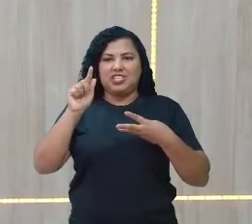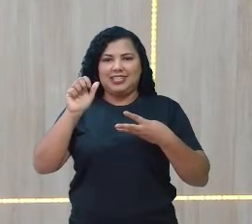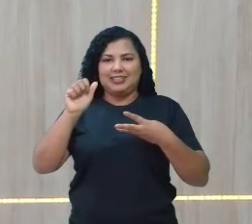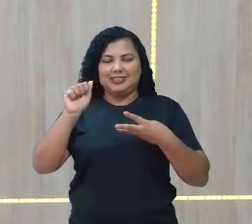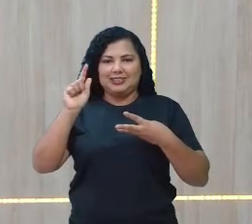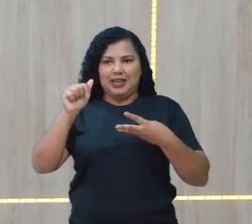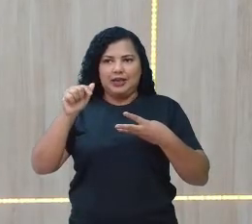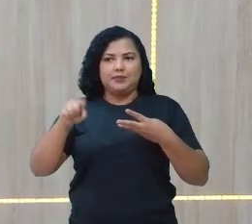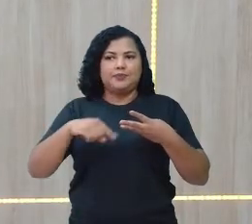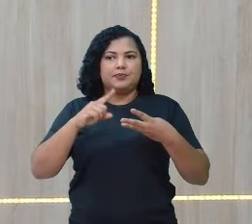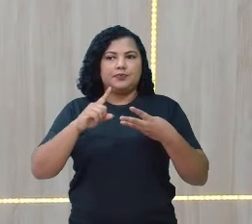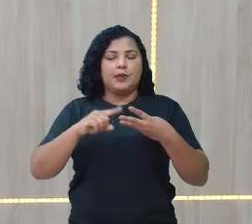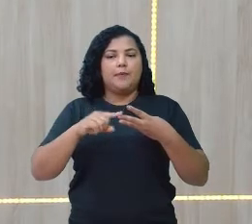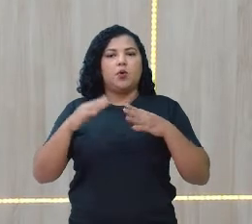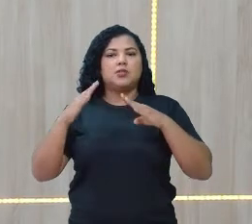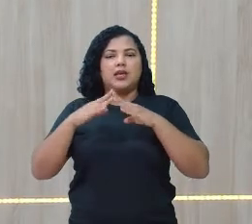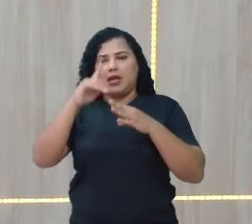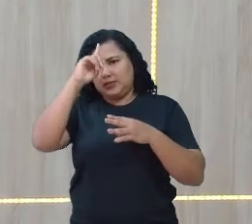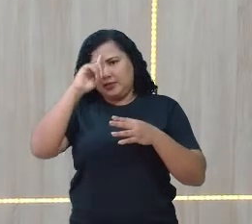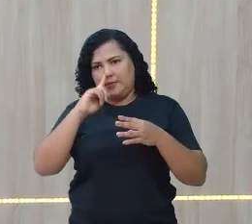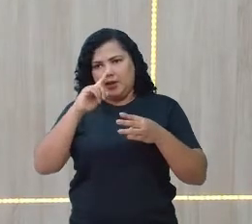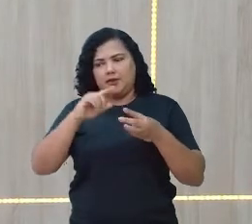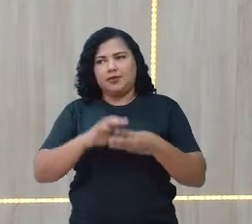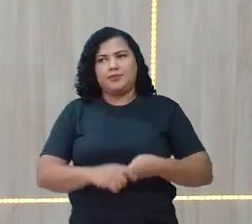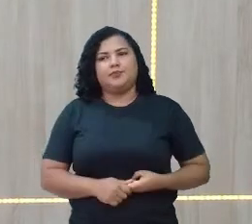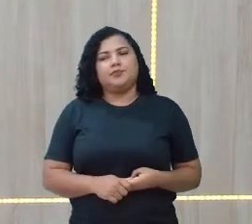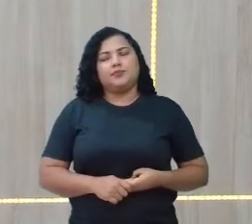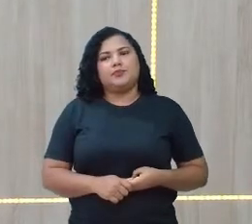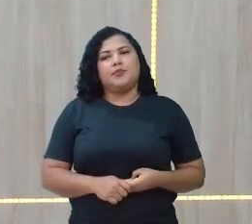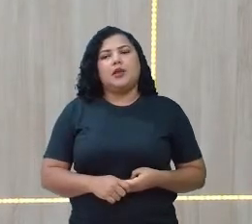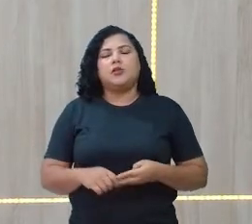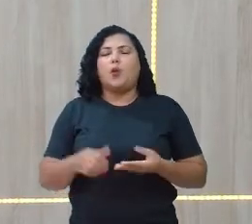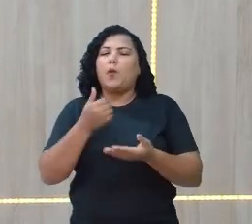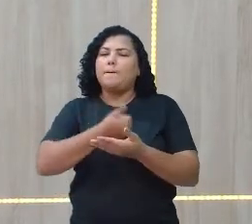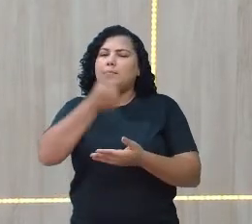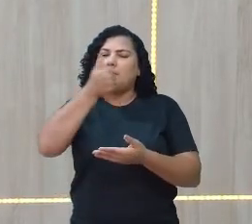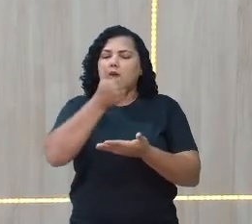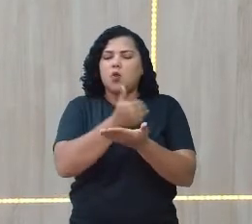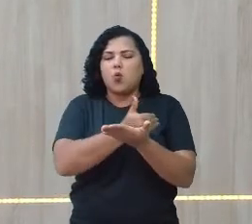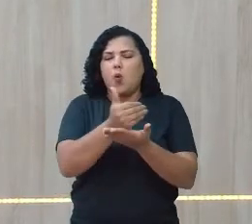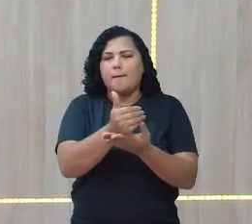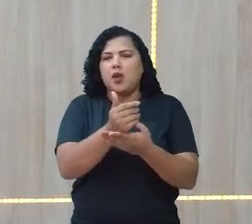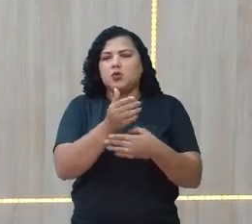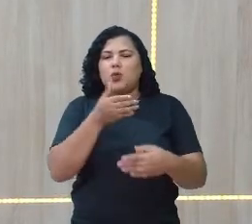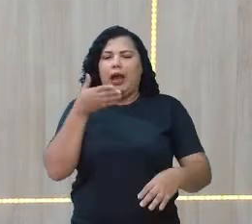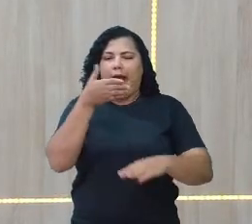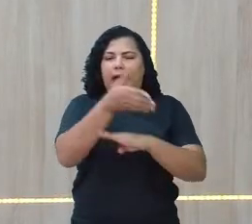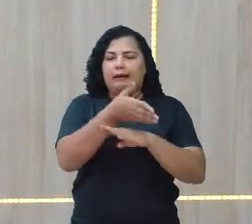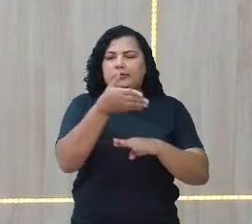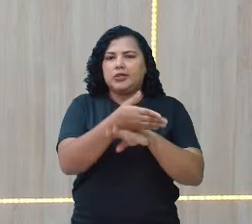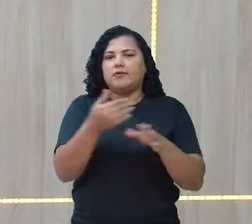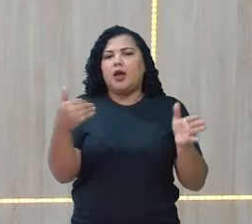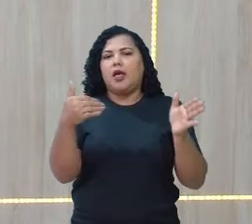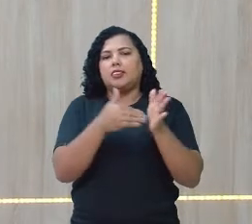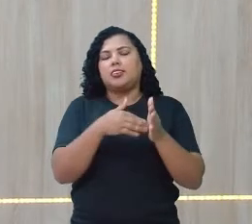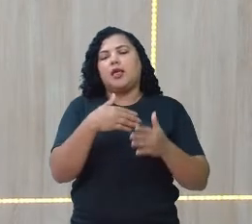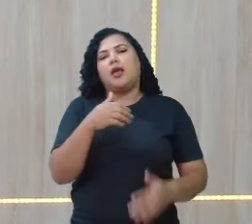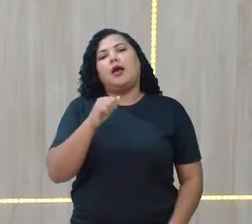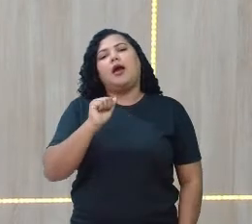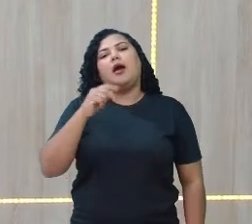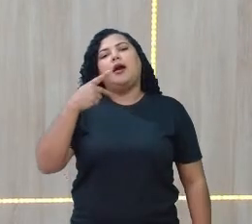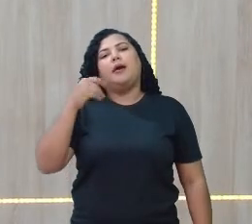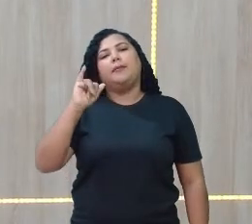Amarela. Então, inicialmente foi isso, né? Uma linha que ia até Apipucos, passando por Casa Forte, Poço da Panela, que tinha uma concentração de